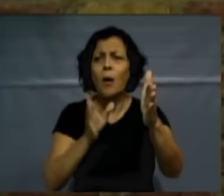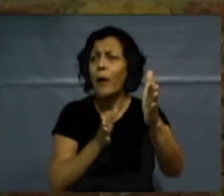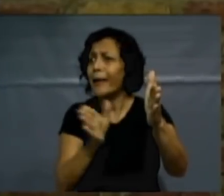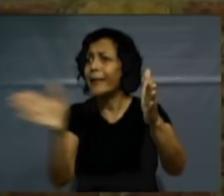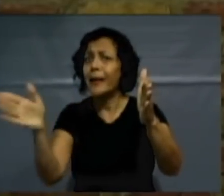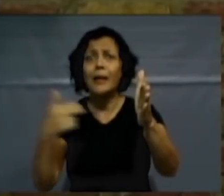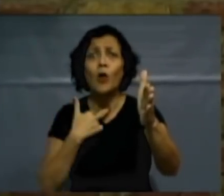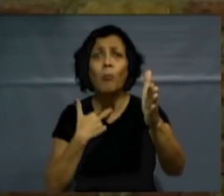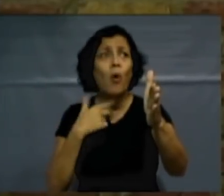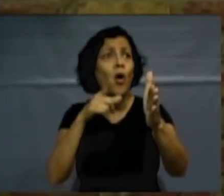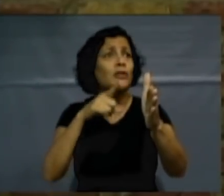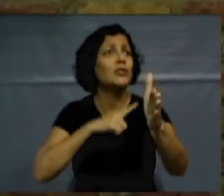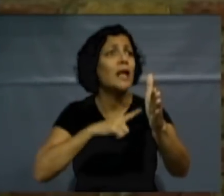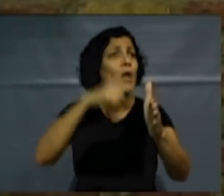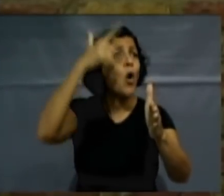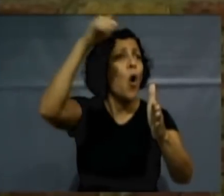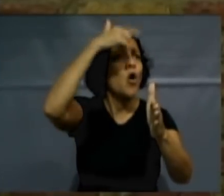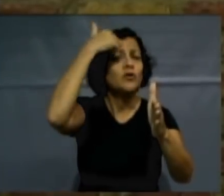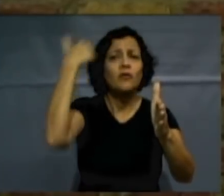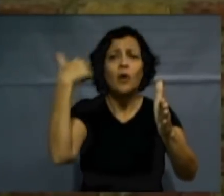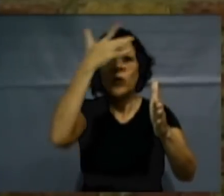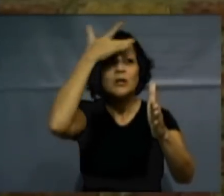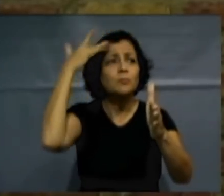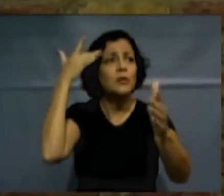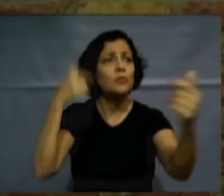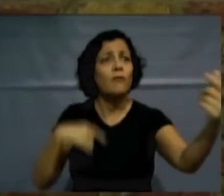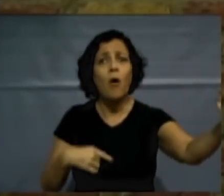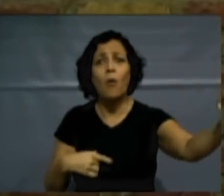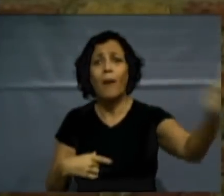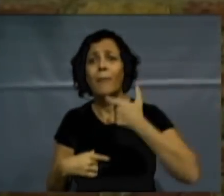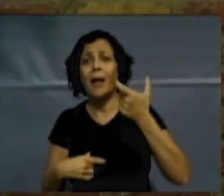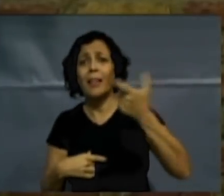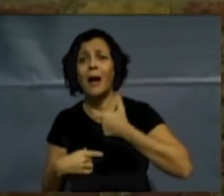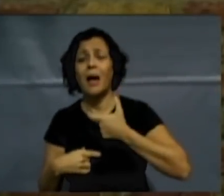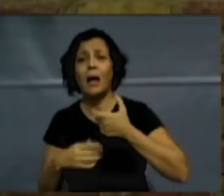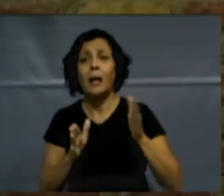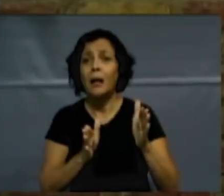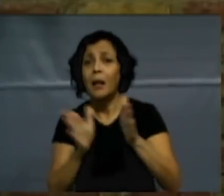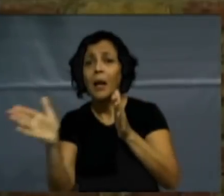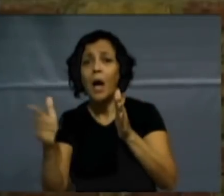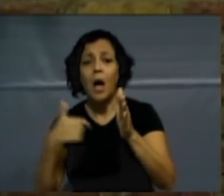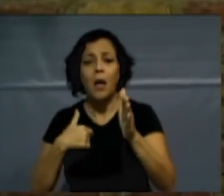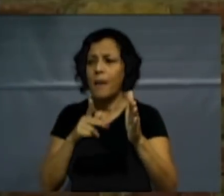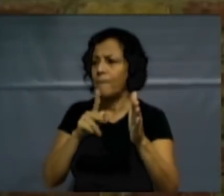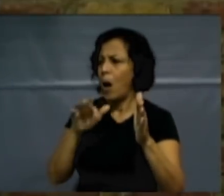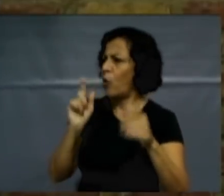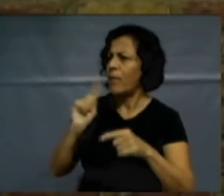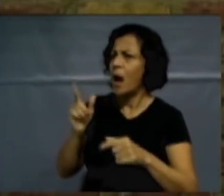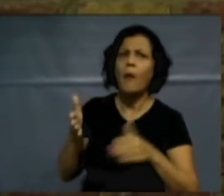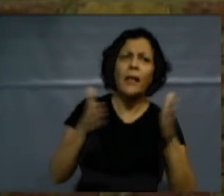pregar para os gentios para morrer. Então, olha as divergências entre eles.